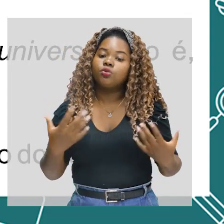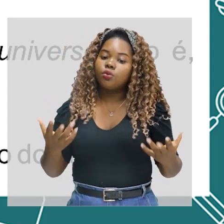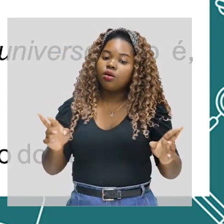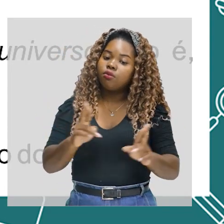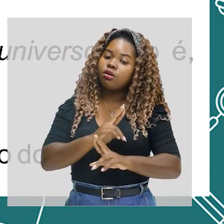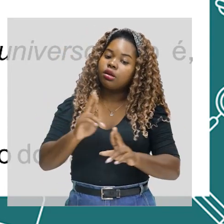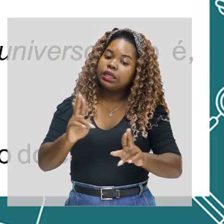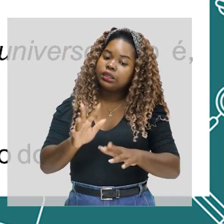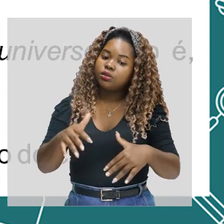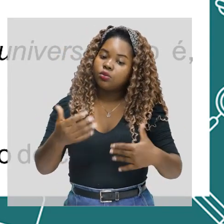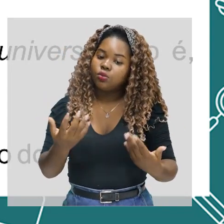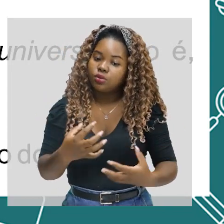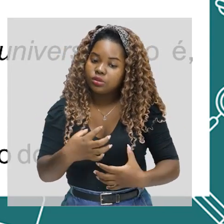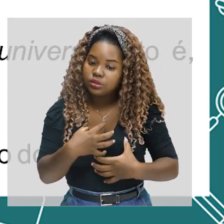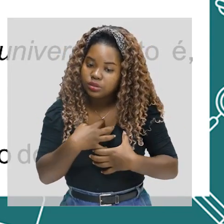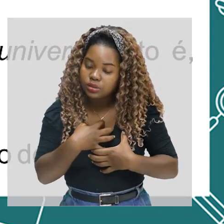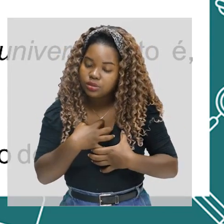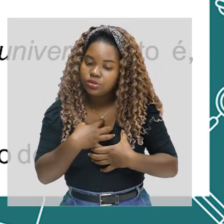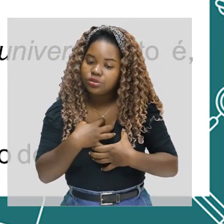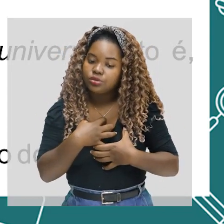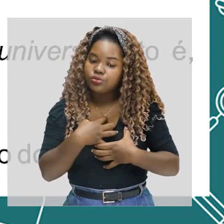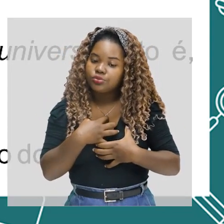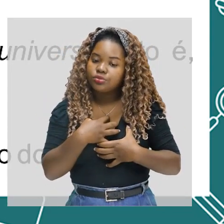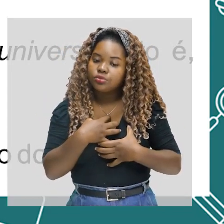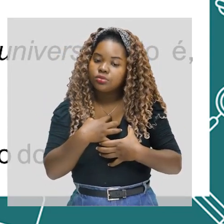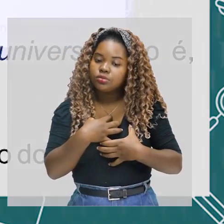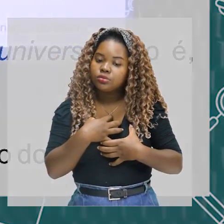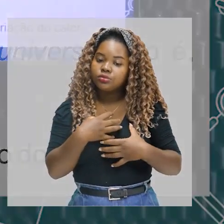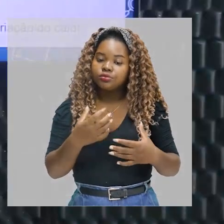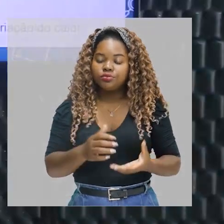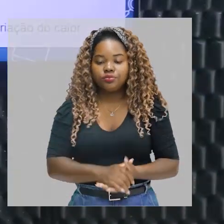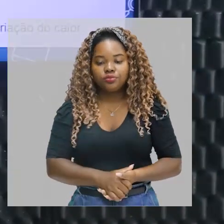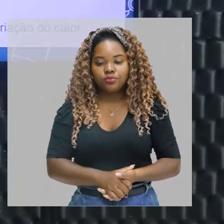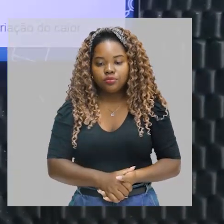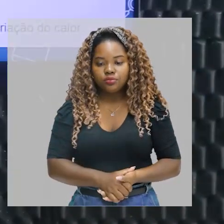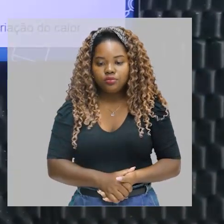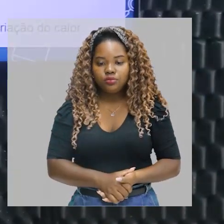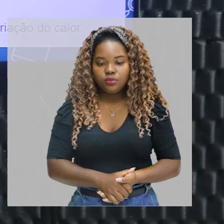Né? Neste caso, é a natureza mesmo